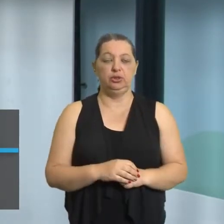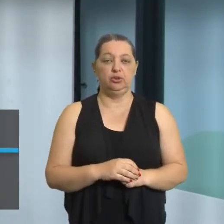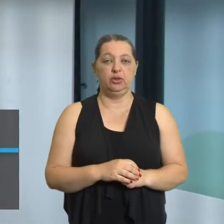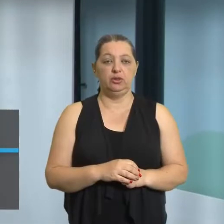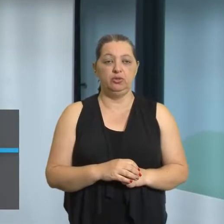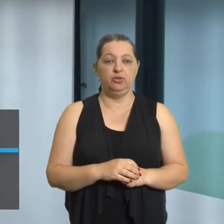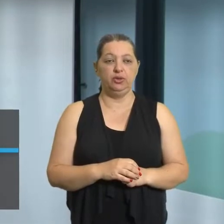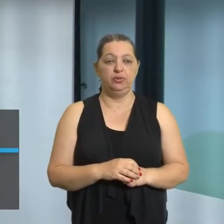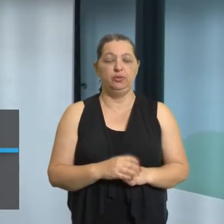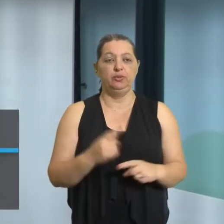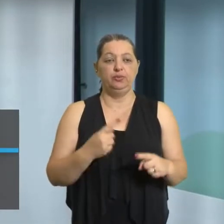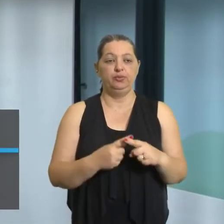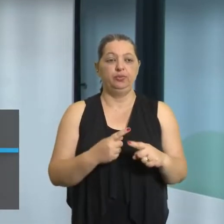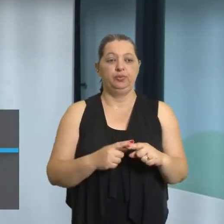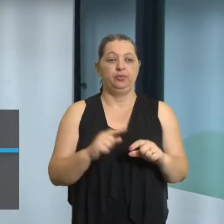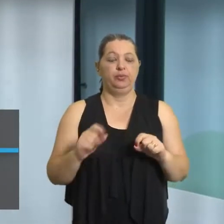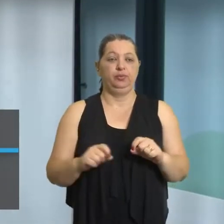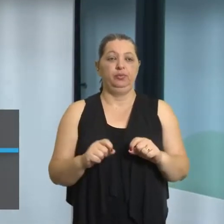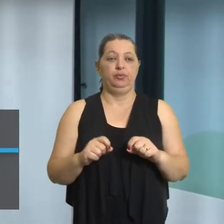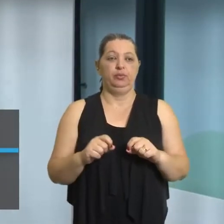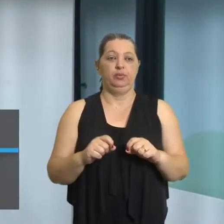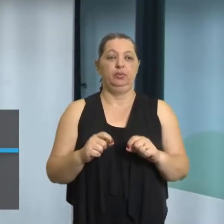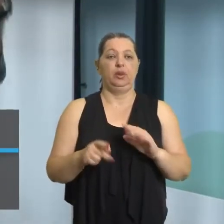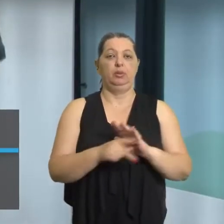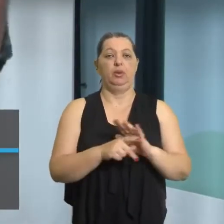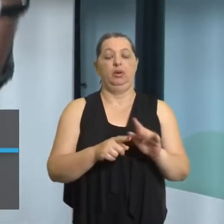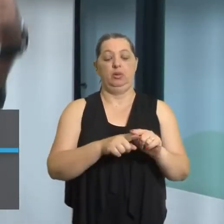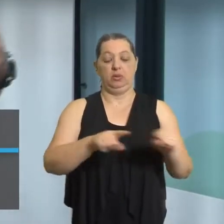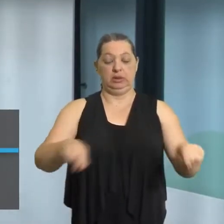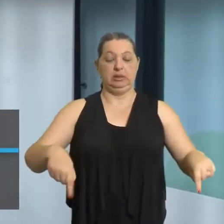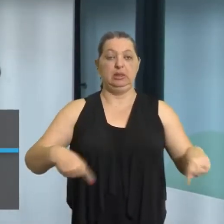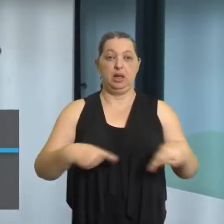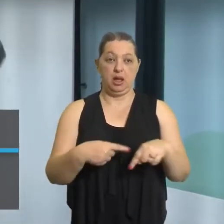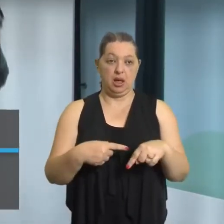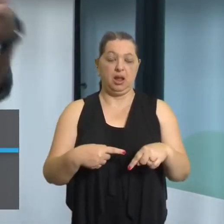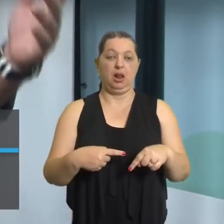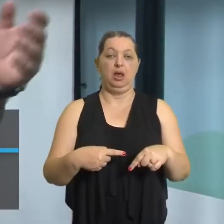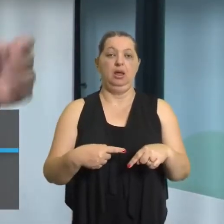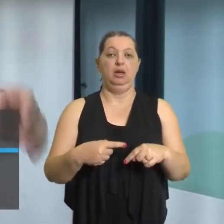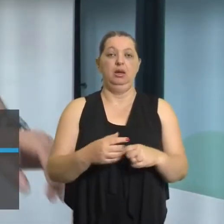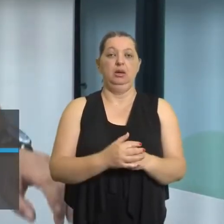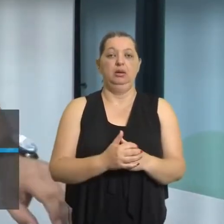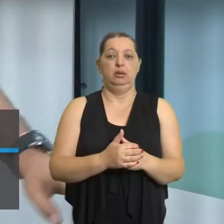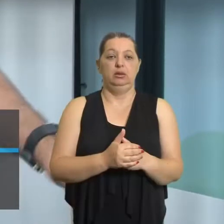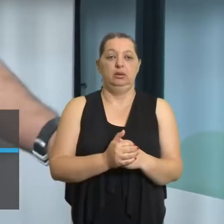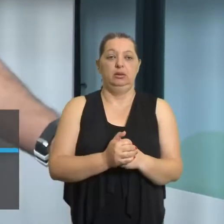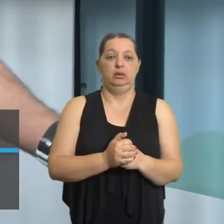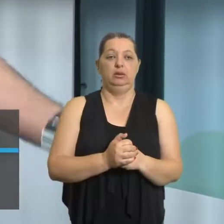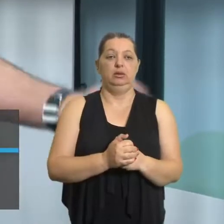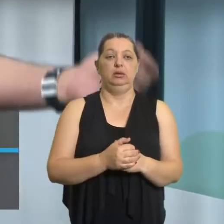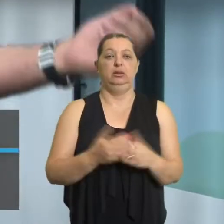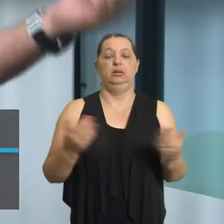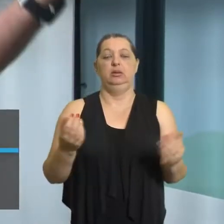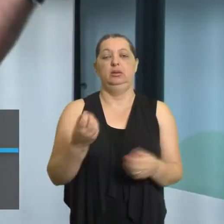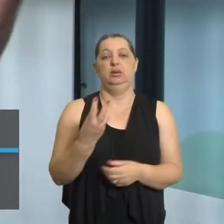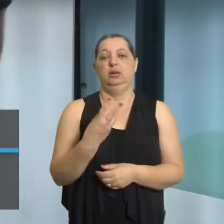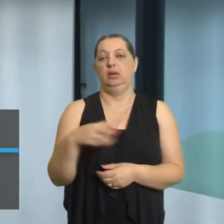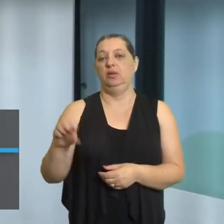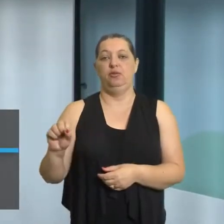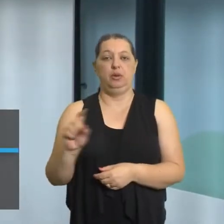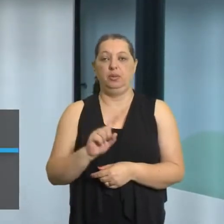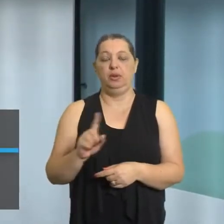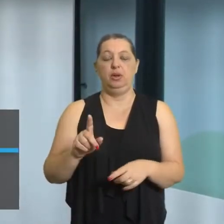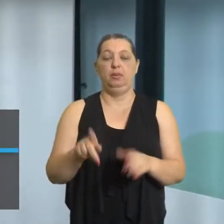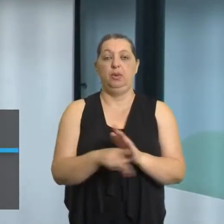onde a gente espera que chegasse né que é que a gabinetes são os lugares assim é que não é fap aqui a informação